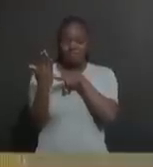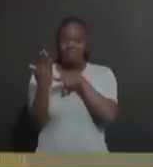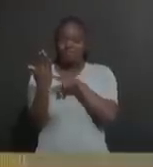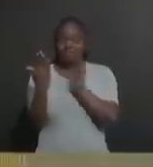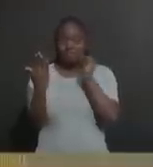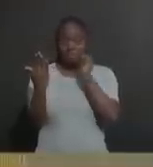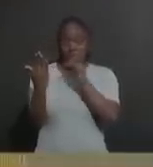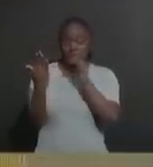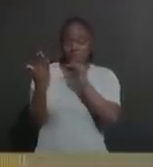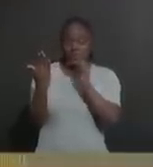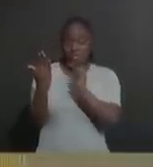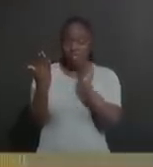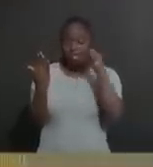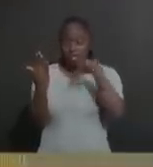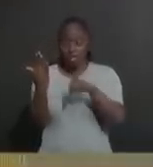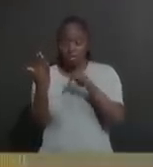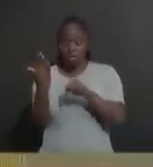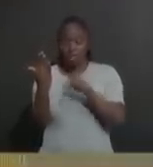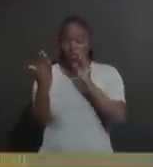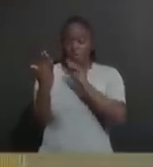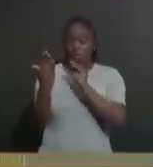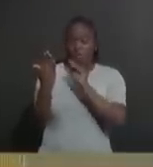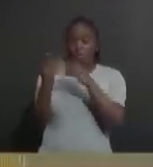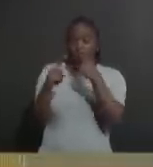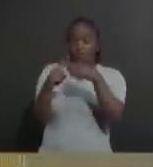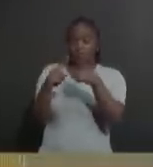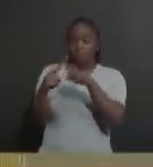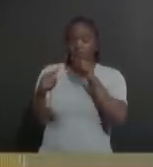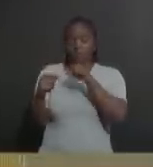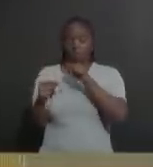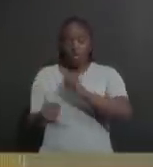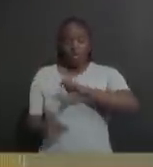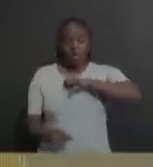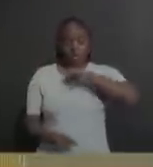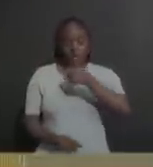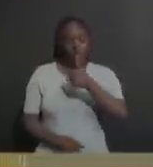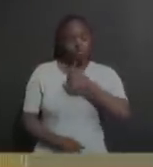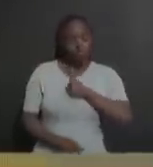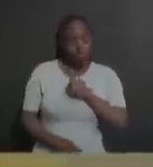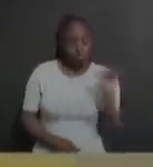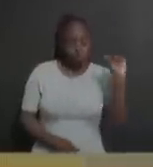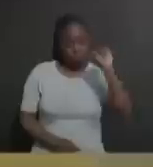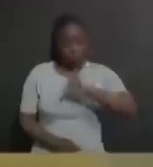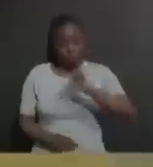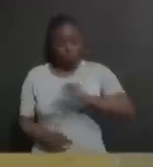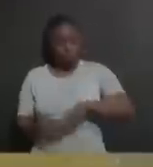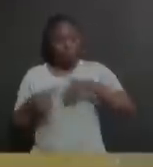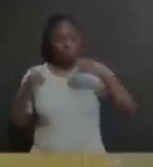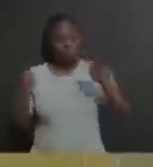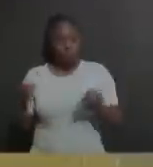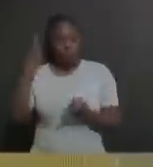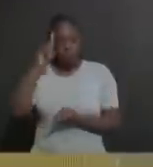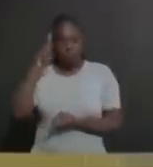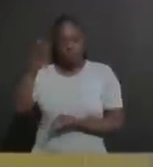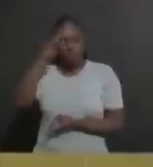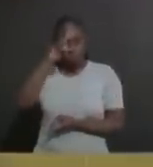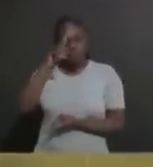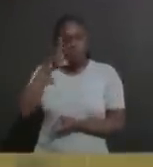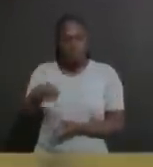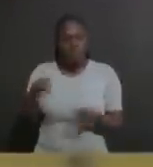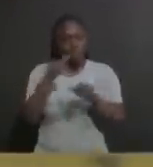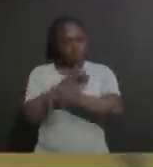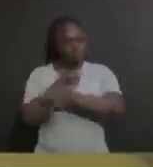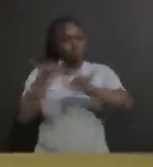que você veio aqui se cuidar porque você está se sentindo com a autoestima baixa. Mas o Senhor manda eu te dizer.